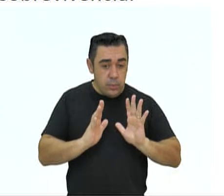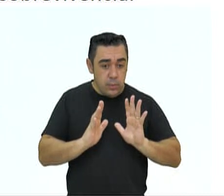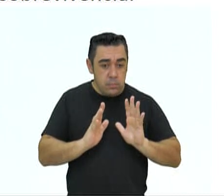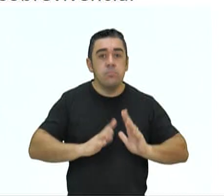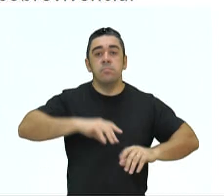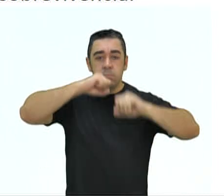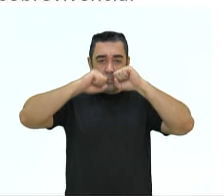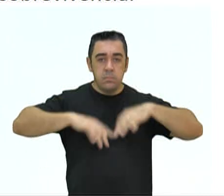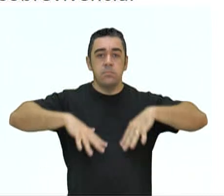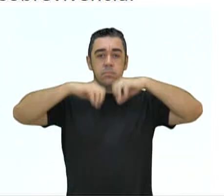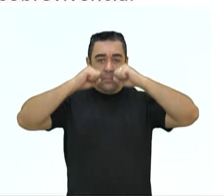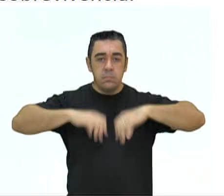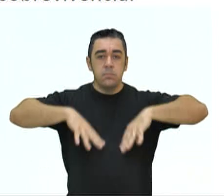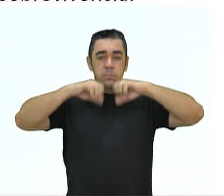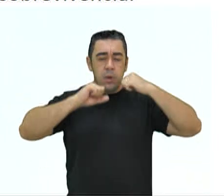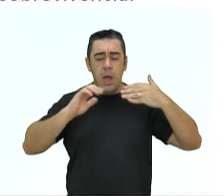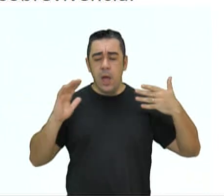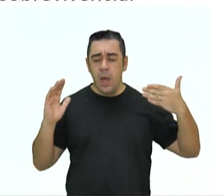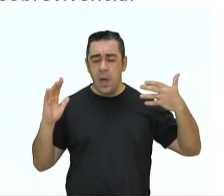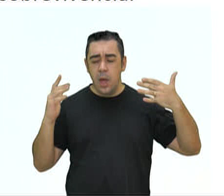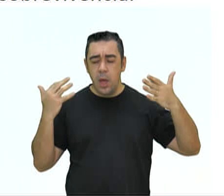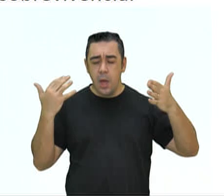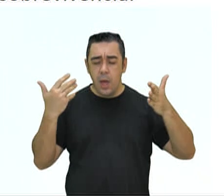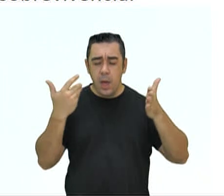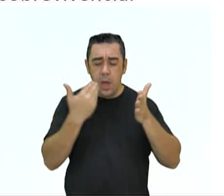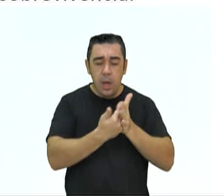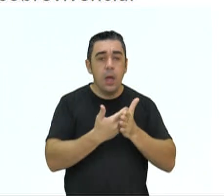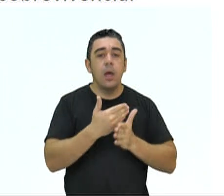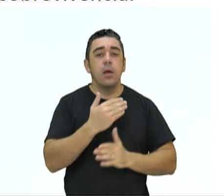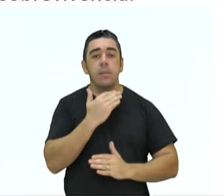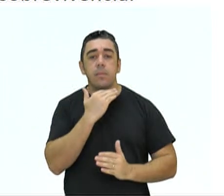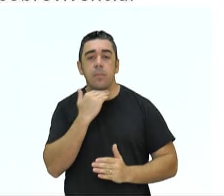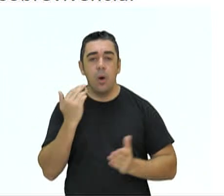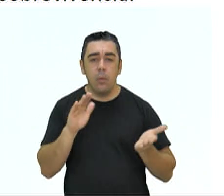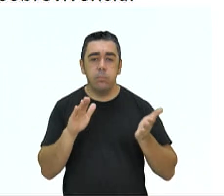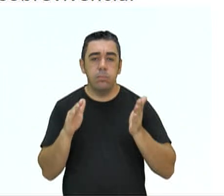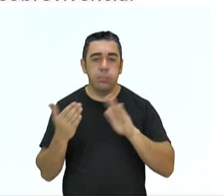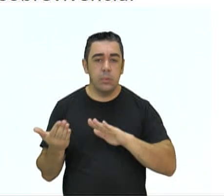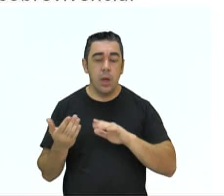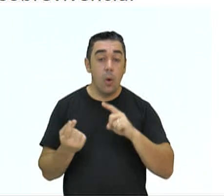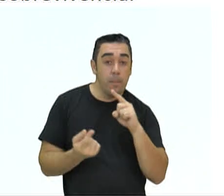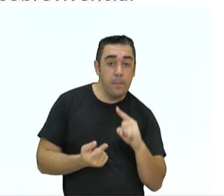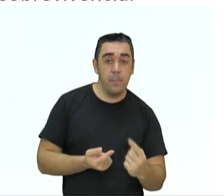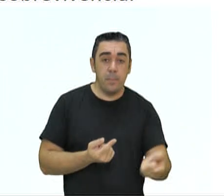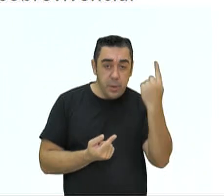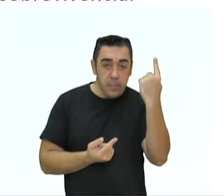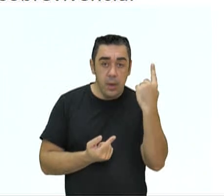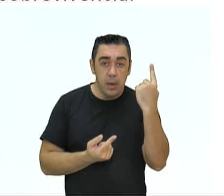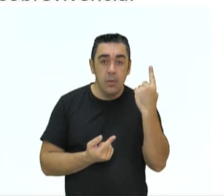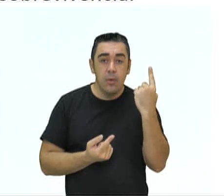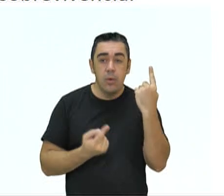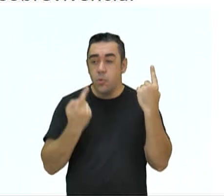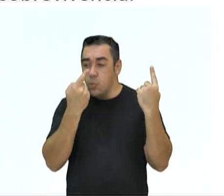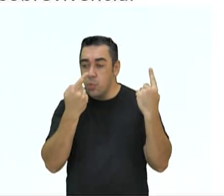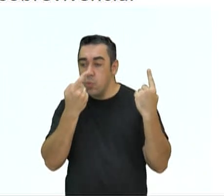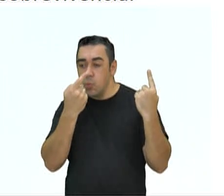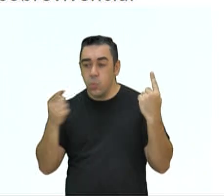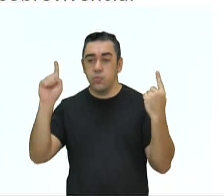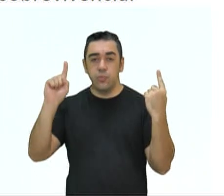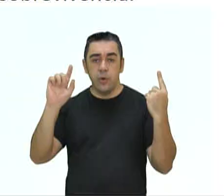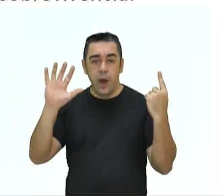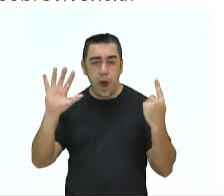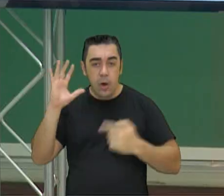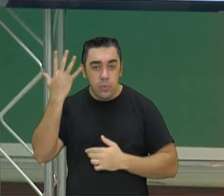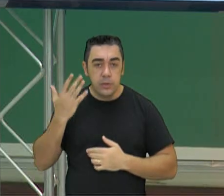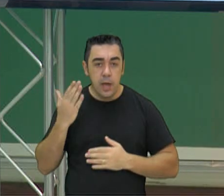vamos fazer quando morrermos, né? Então, são o quê? É o primeiro e o último ato da vida de qualquer ser humano.